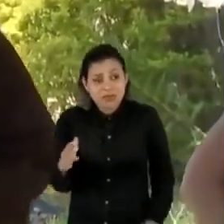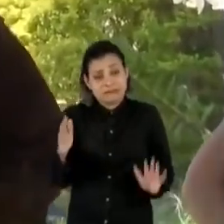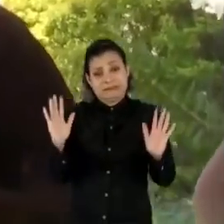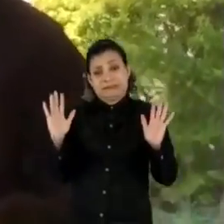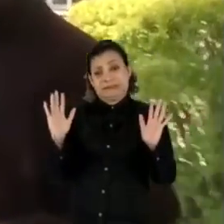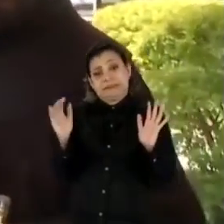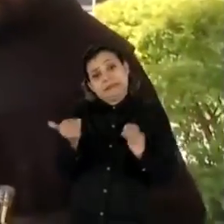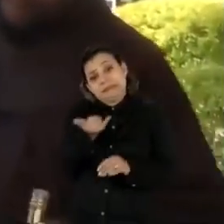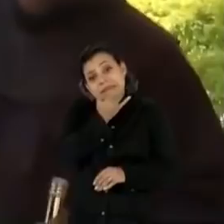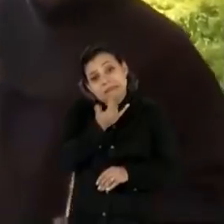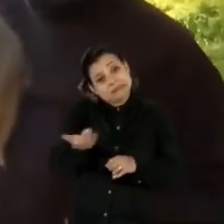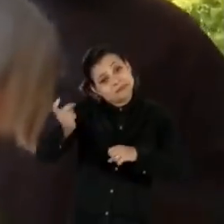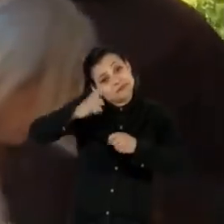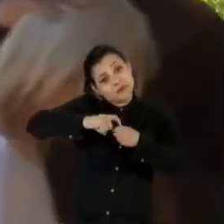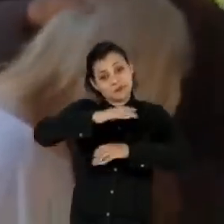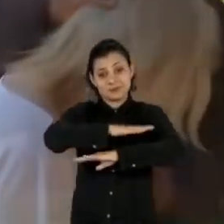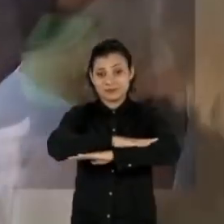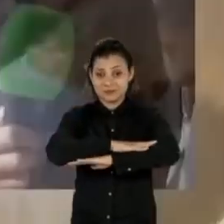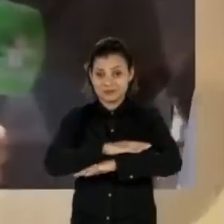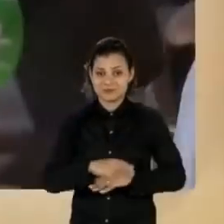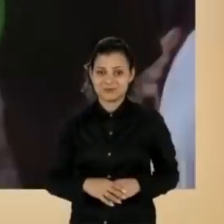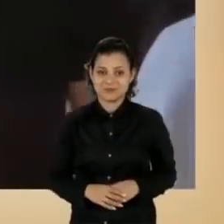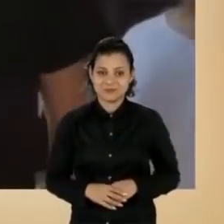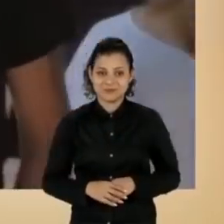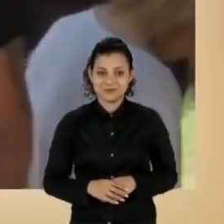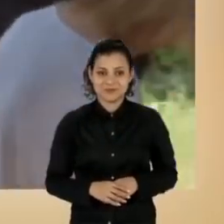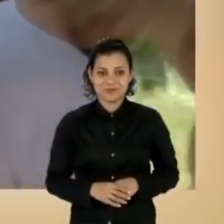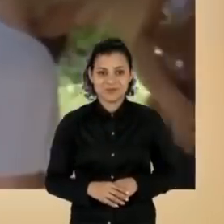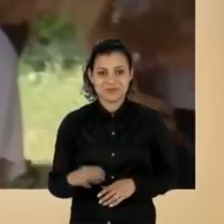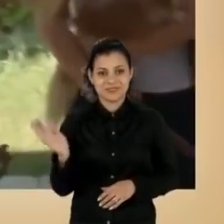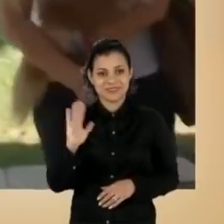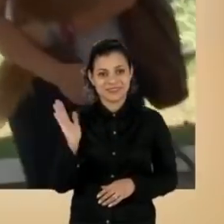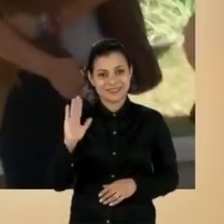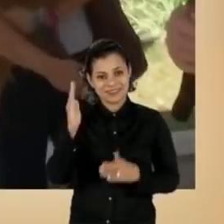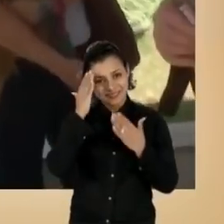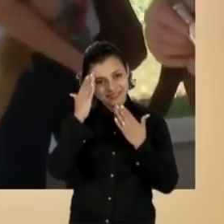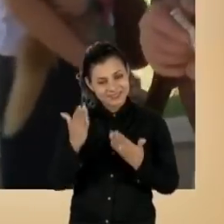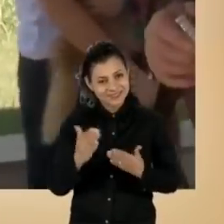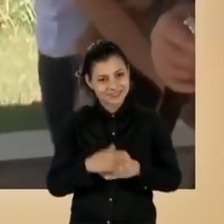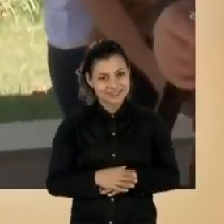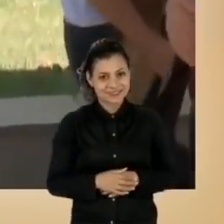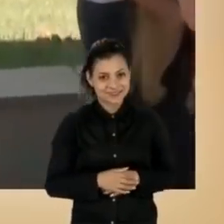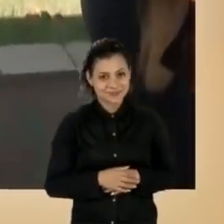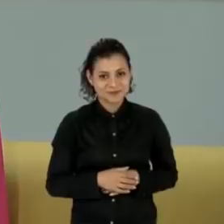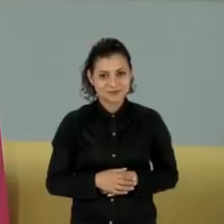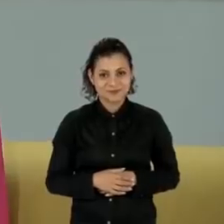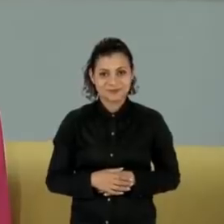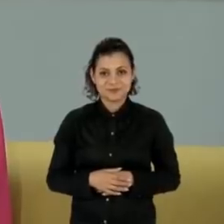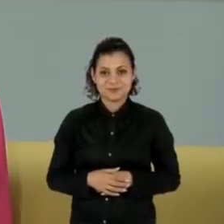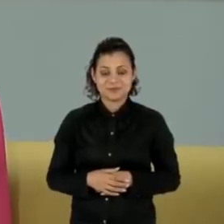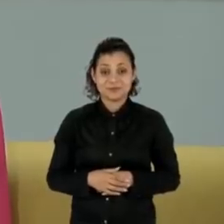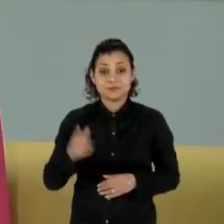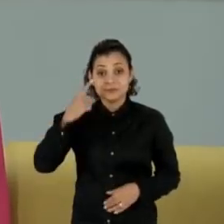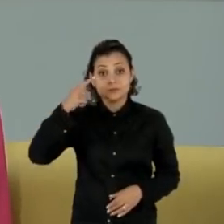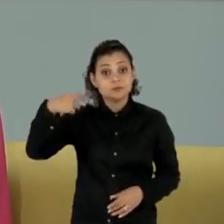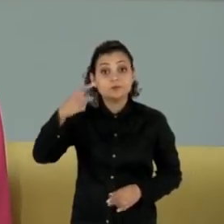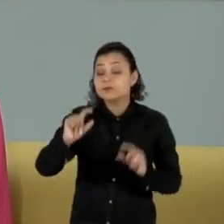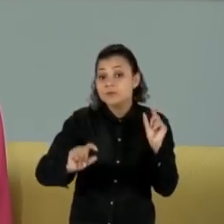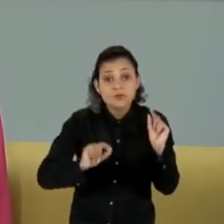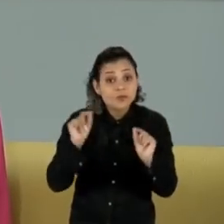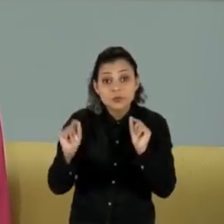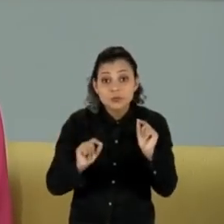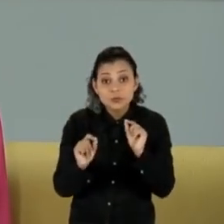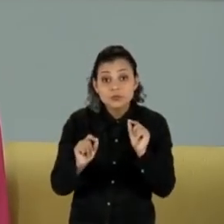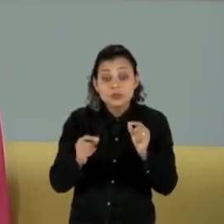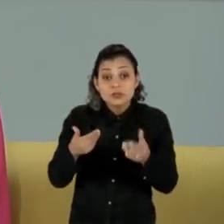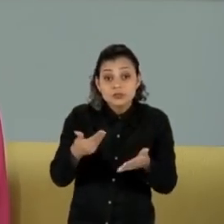de volta as histórias com você andou valeu um abraço aí e daqui a pouco aqui no